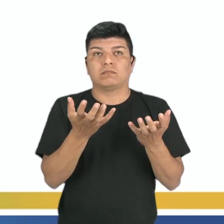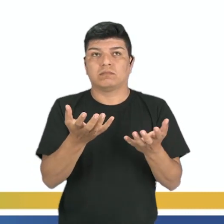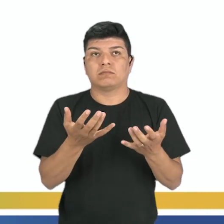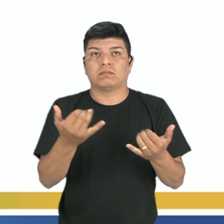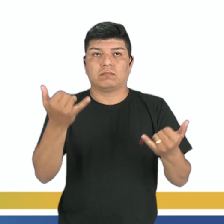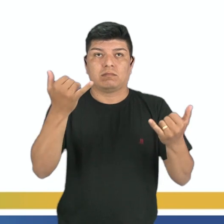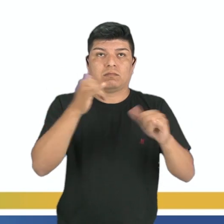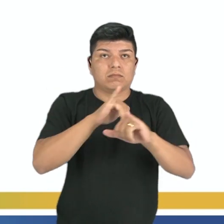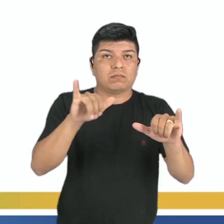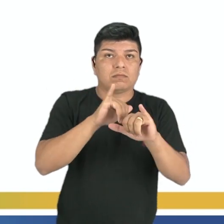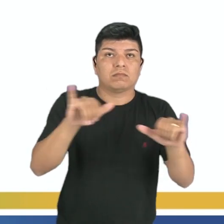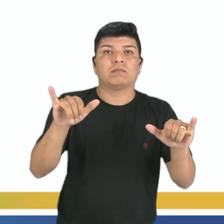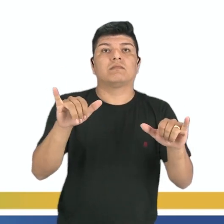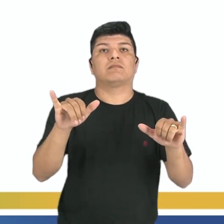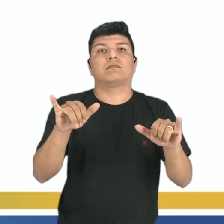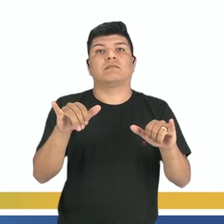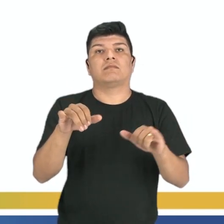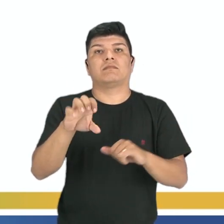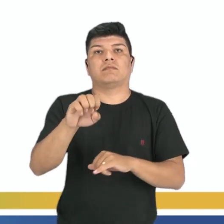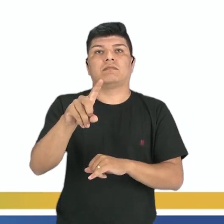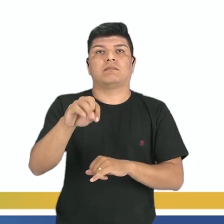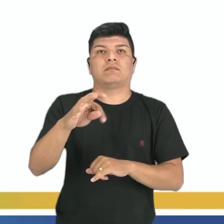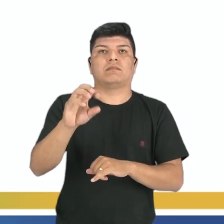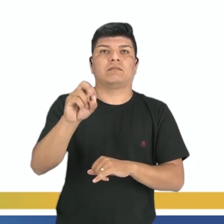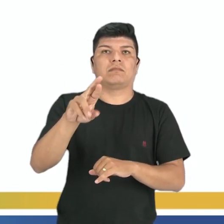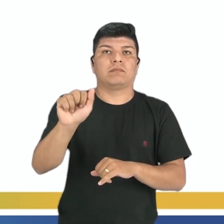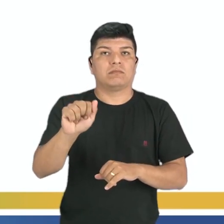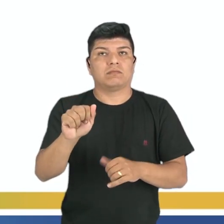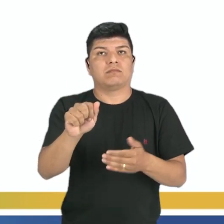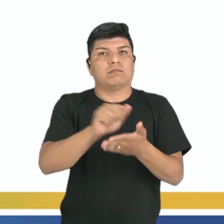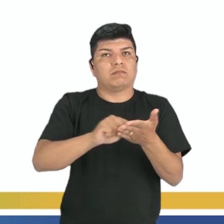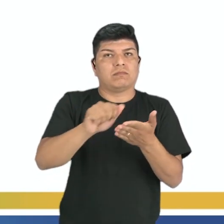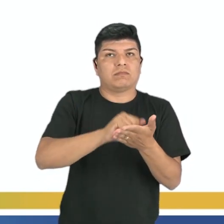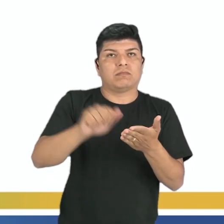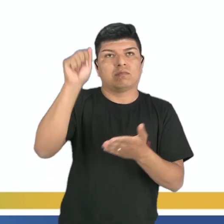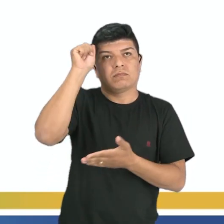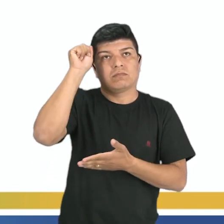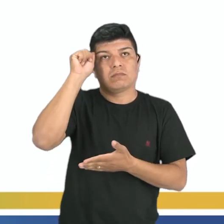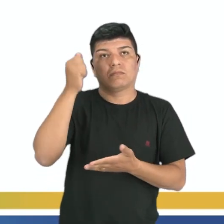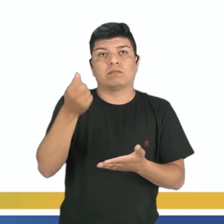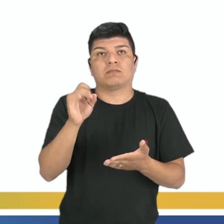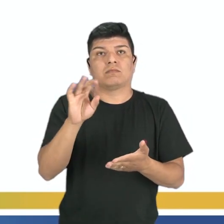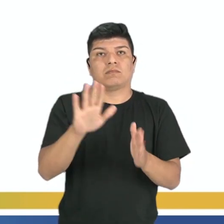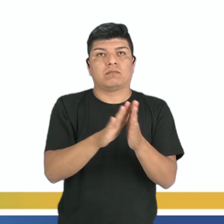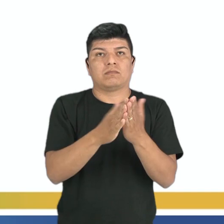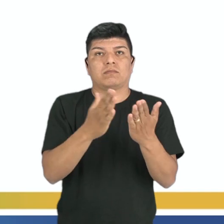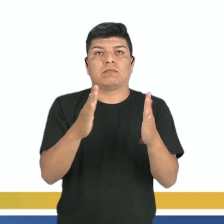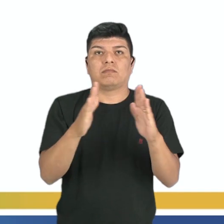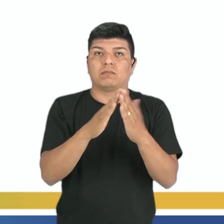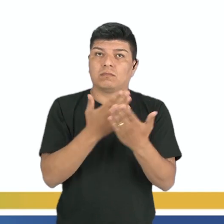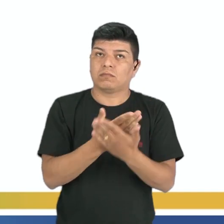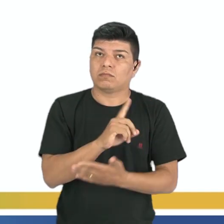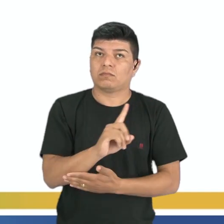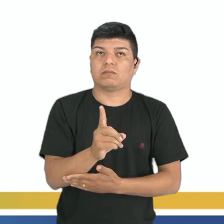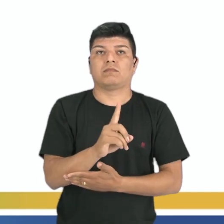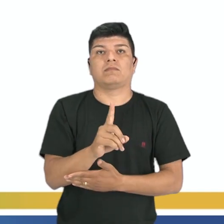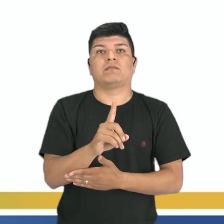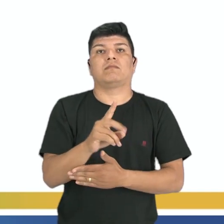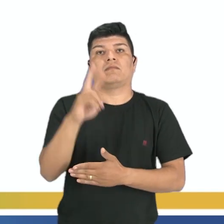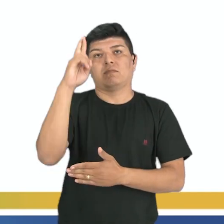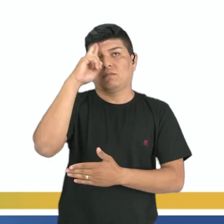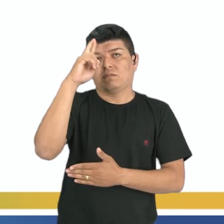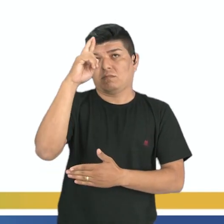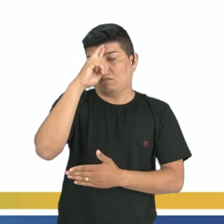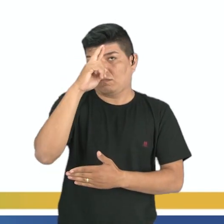de obras. Nas editoras, os autores escrevem vários tipos de livros, e não só escolares. Além deles, também vamos ter o livro de